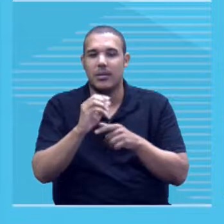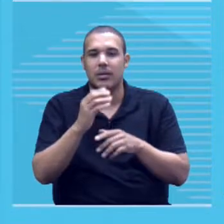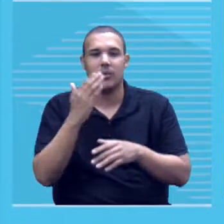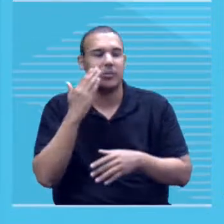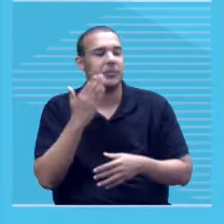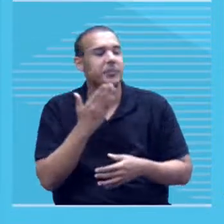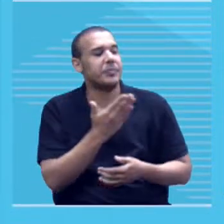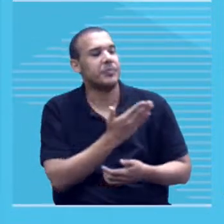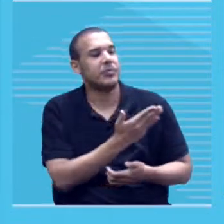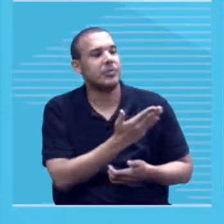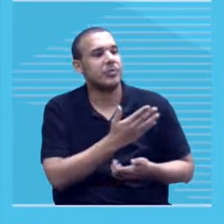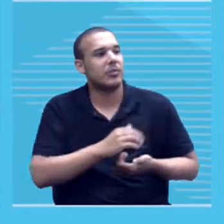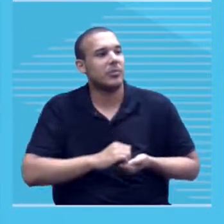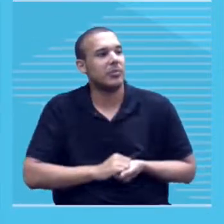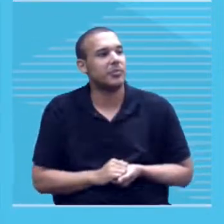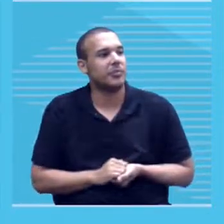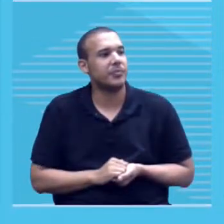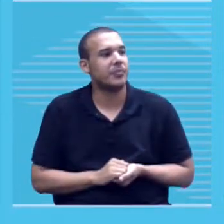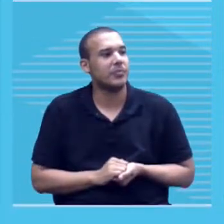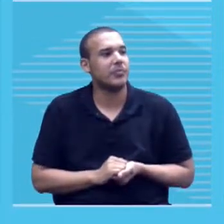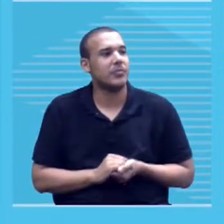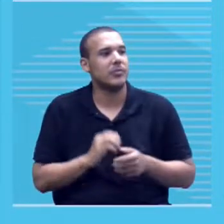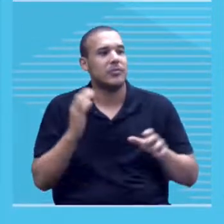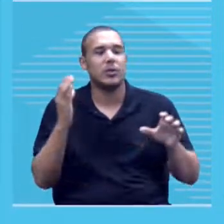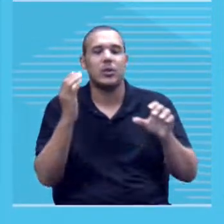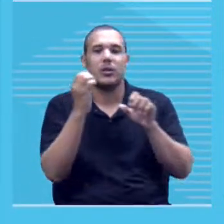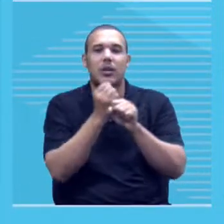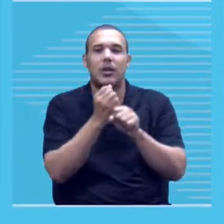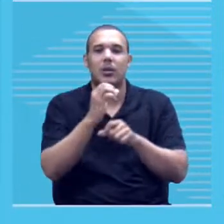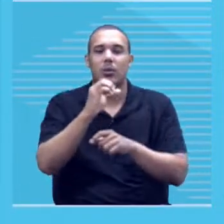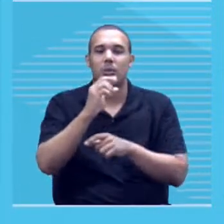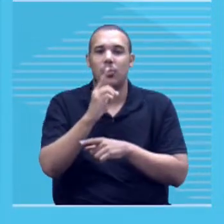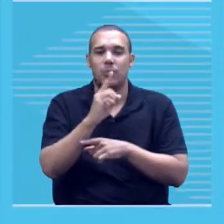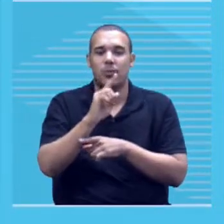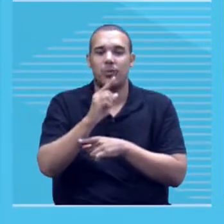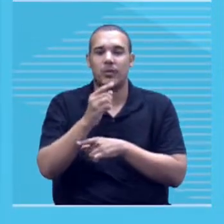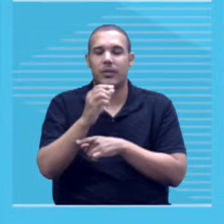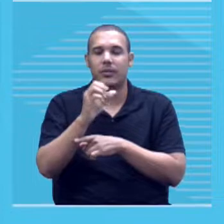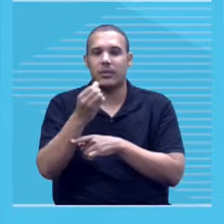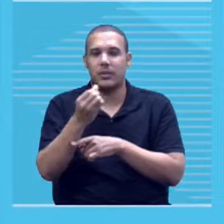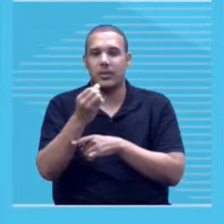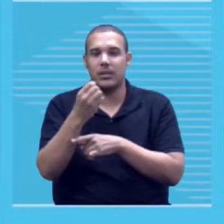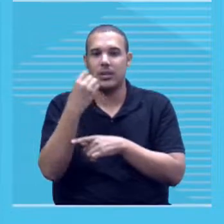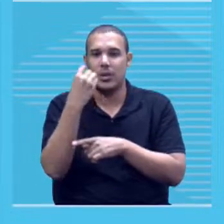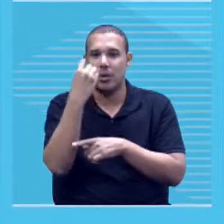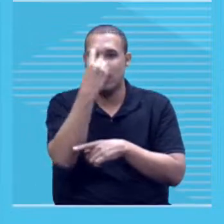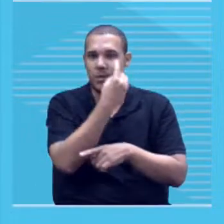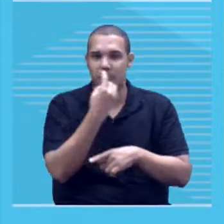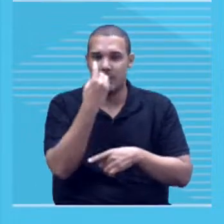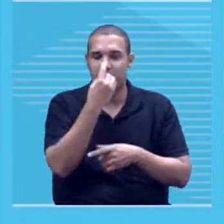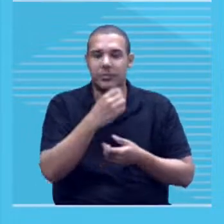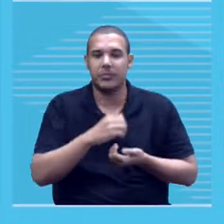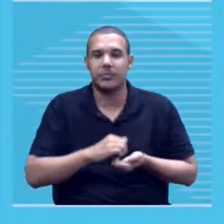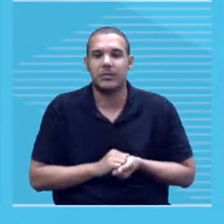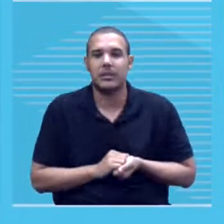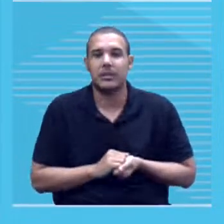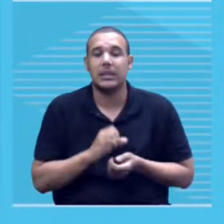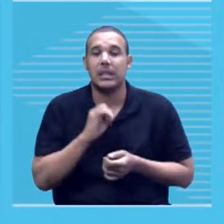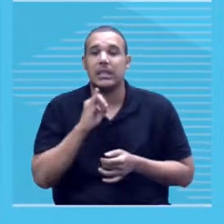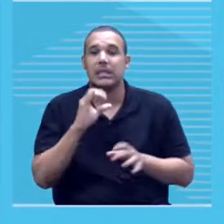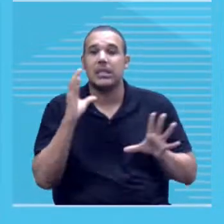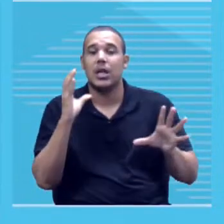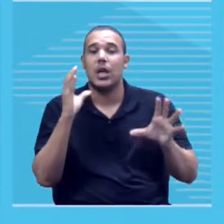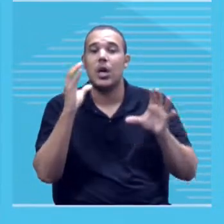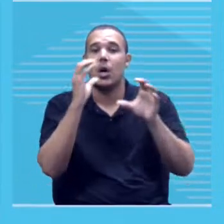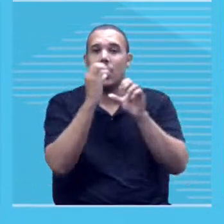1,6 hora. Bacana. Então, se somar os banhos de todas as pessoas